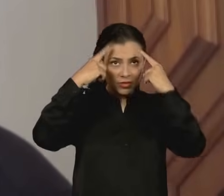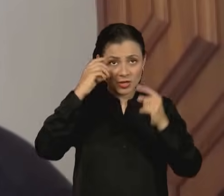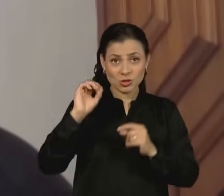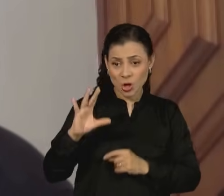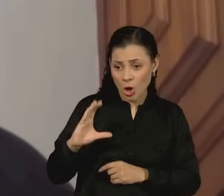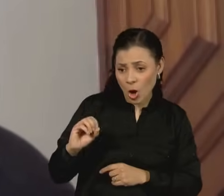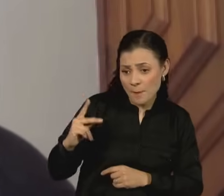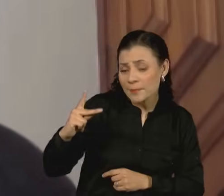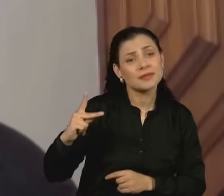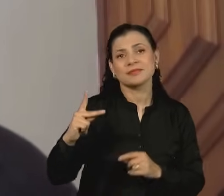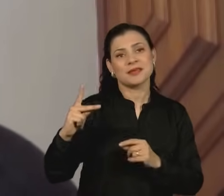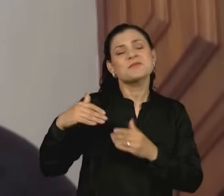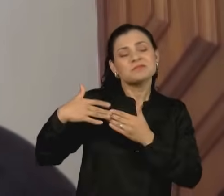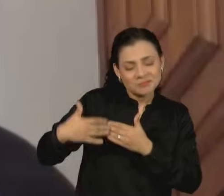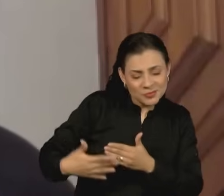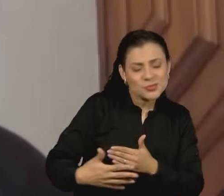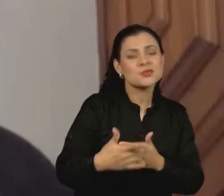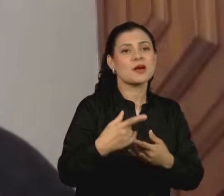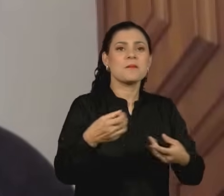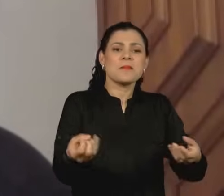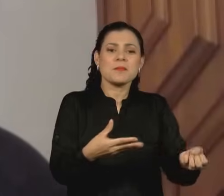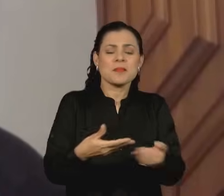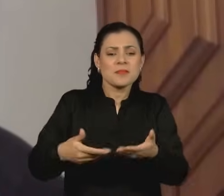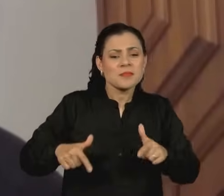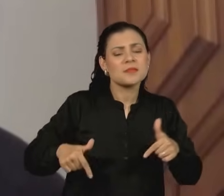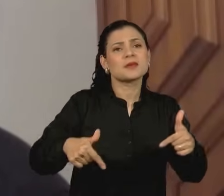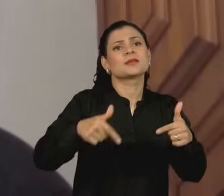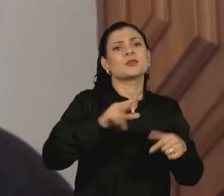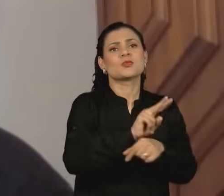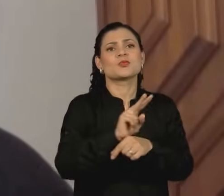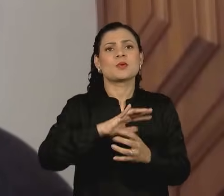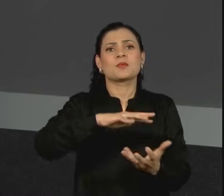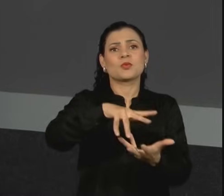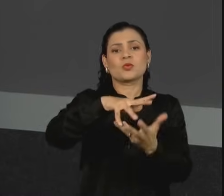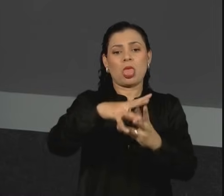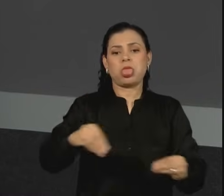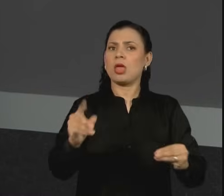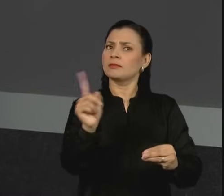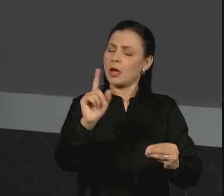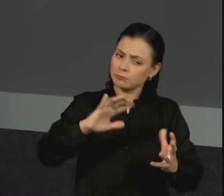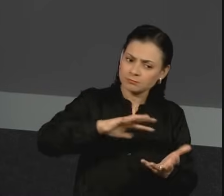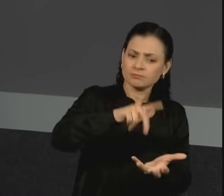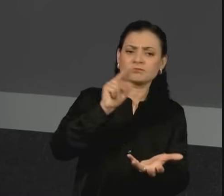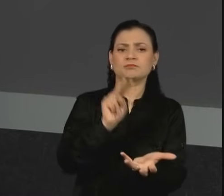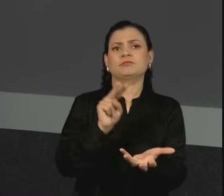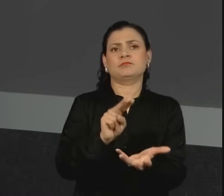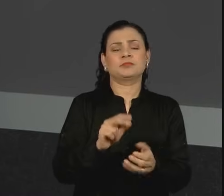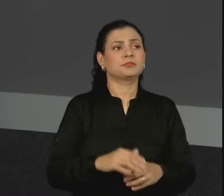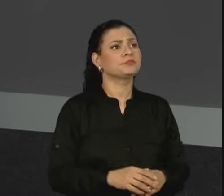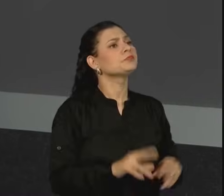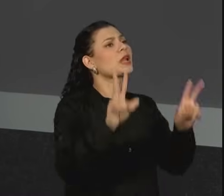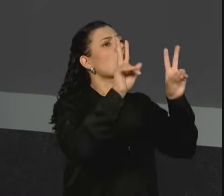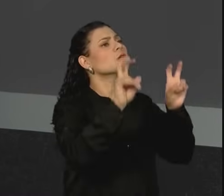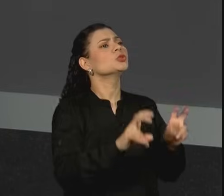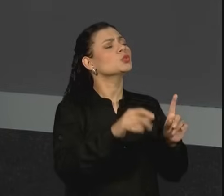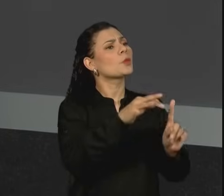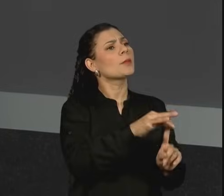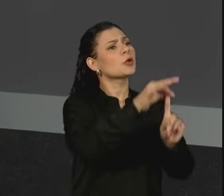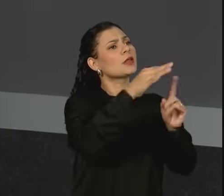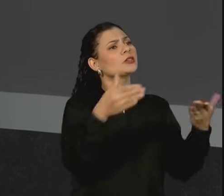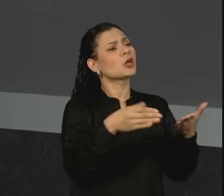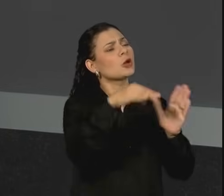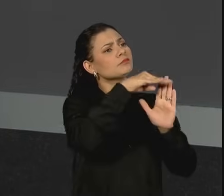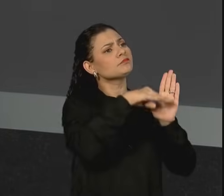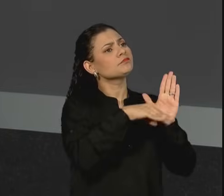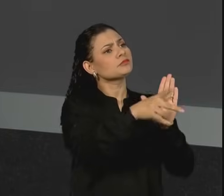permanecem nessa ideia de reinventar o mundo e não acreditar no fim dele. Quais os assuntos prioritários que você agora nessa